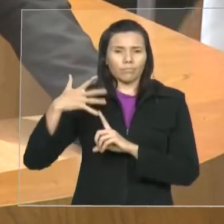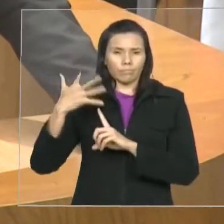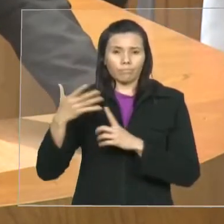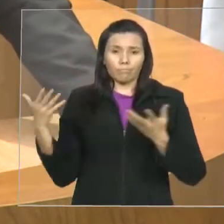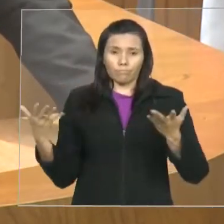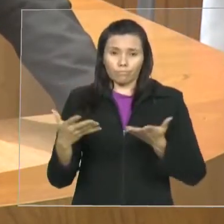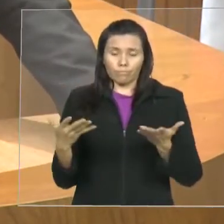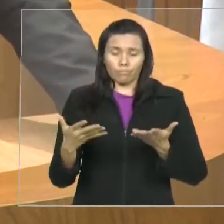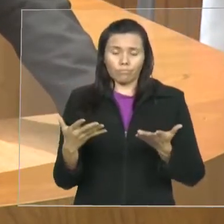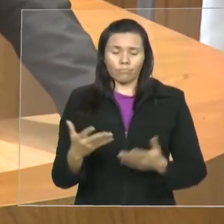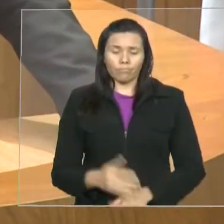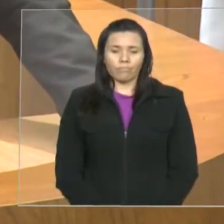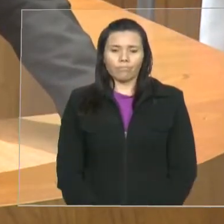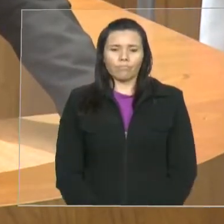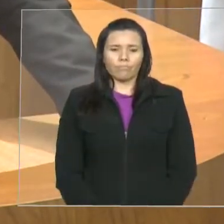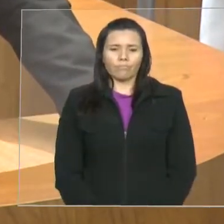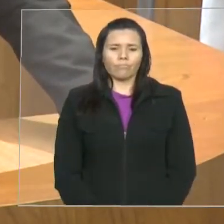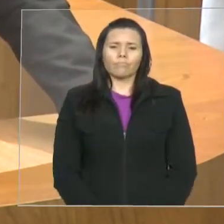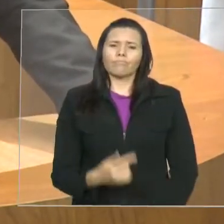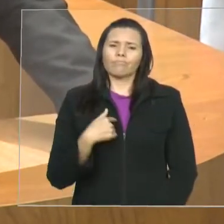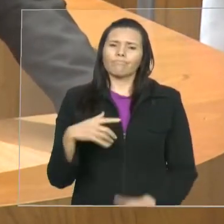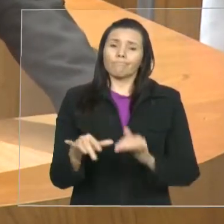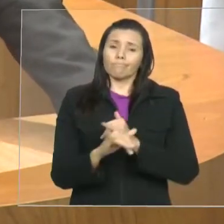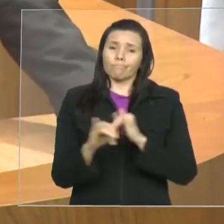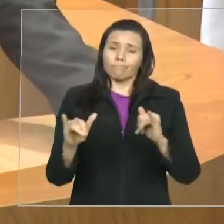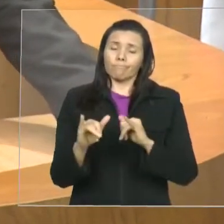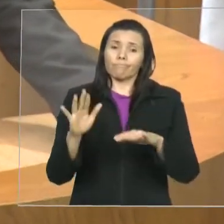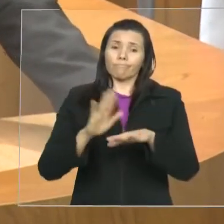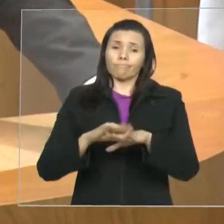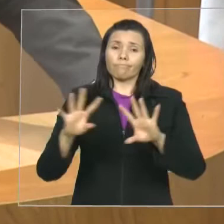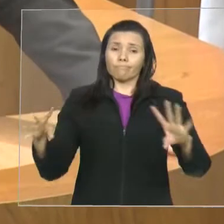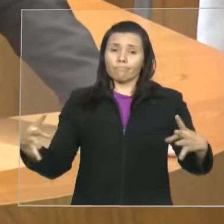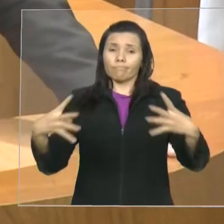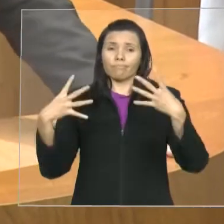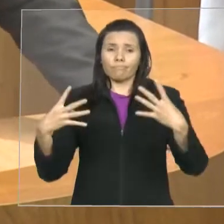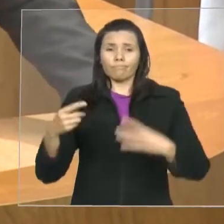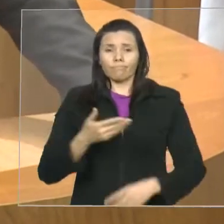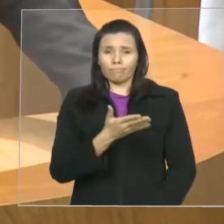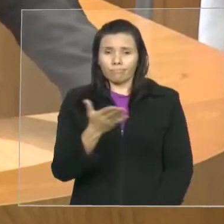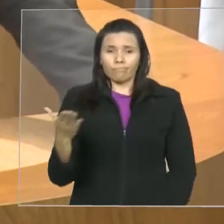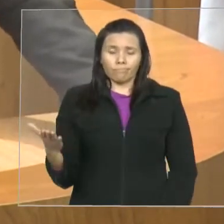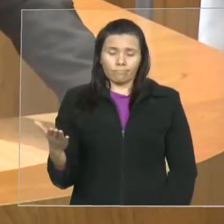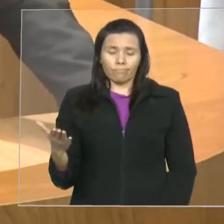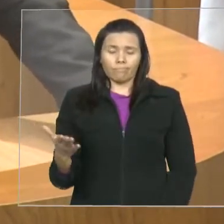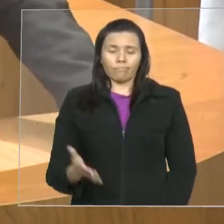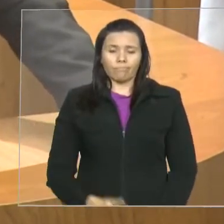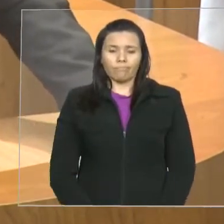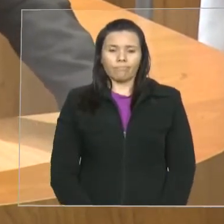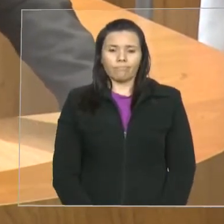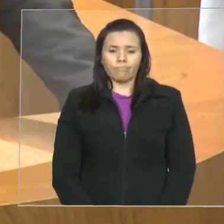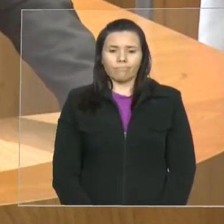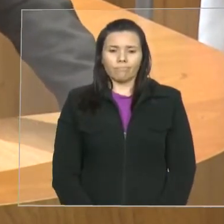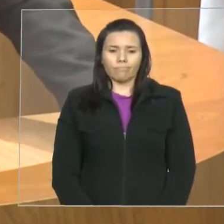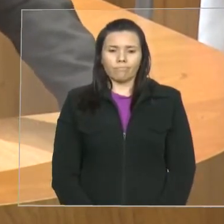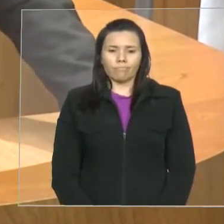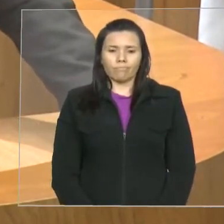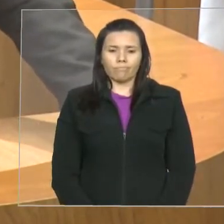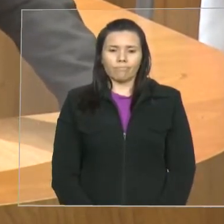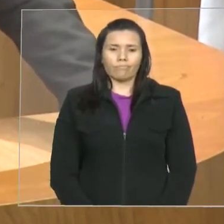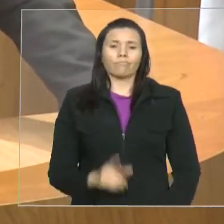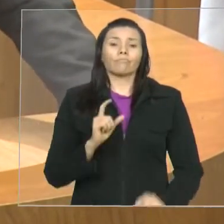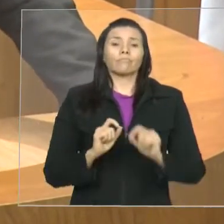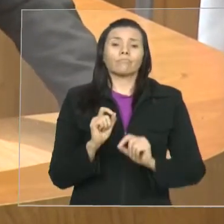fazer um alerta sobre os efeitos da chuva